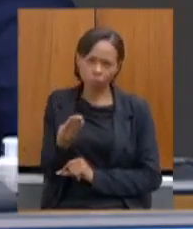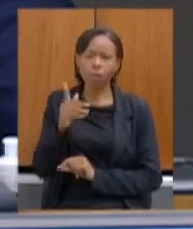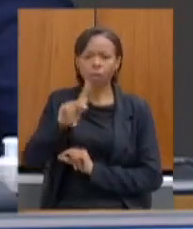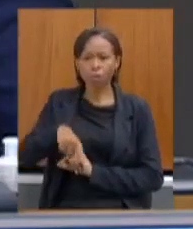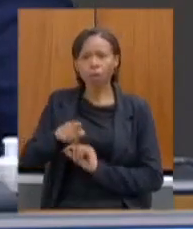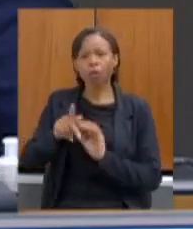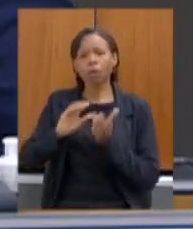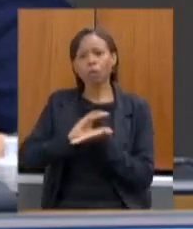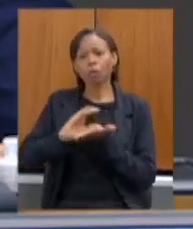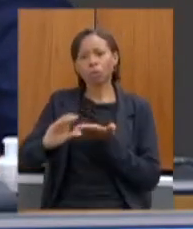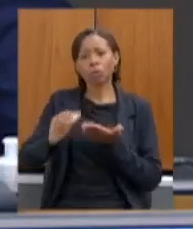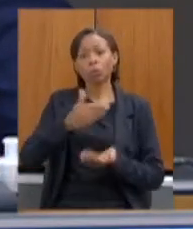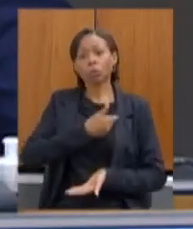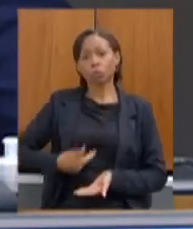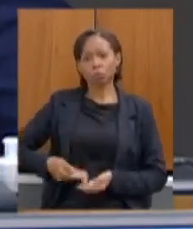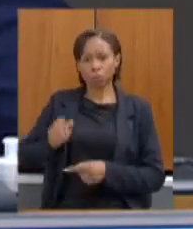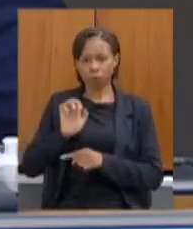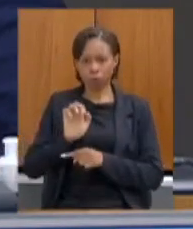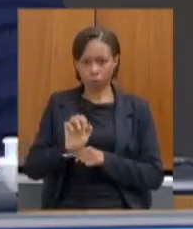governo estadual.